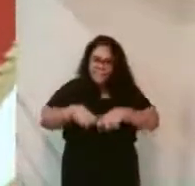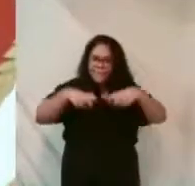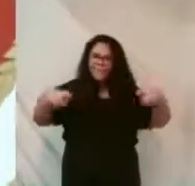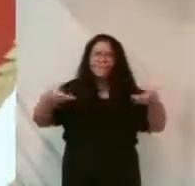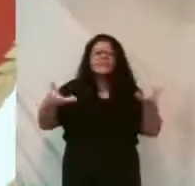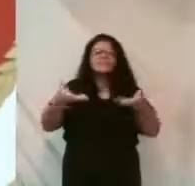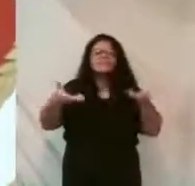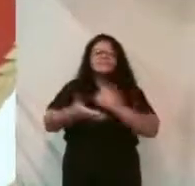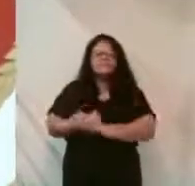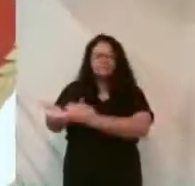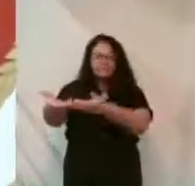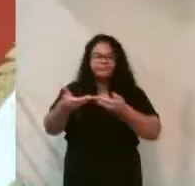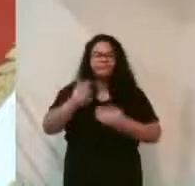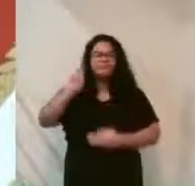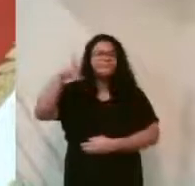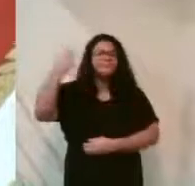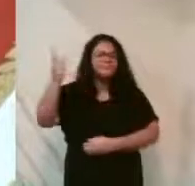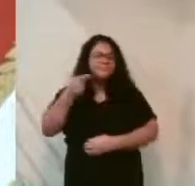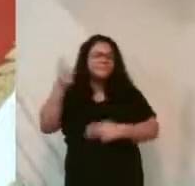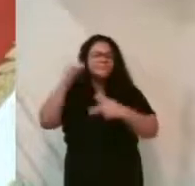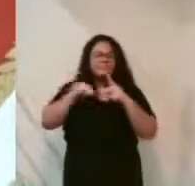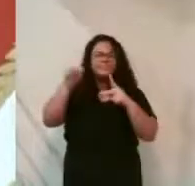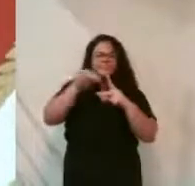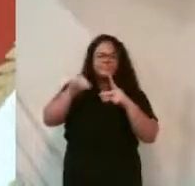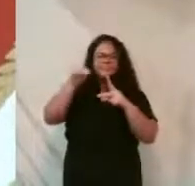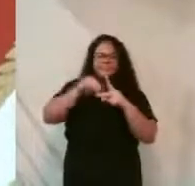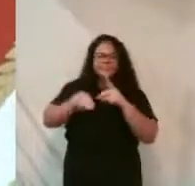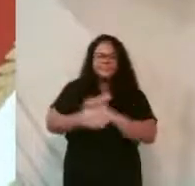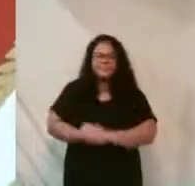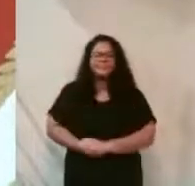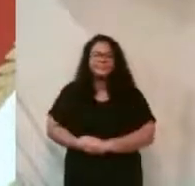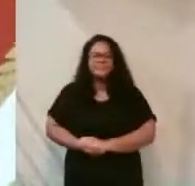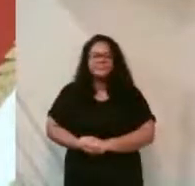senhora promotora de justiça do Ministério Público do